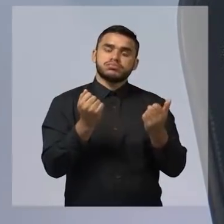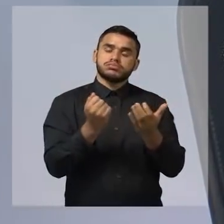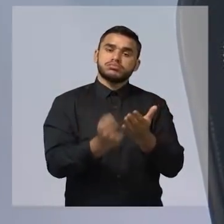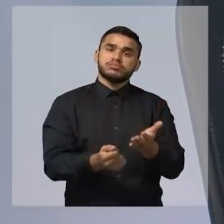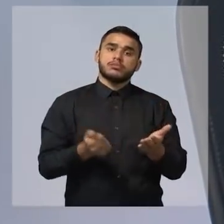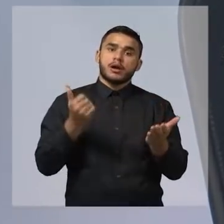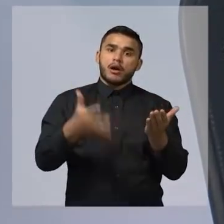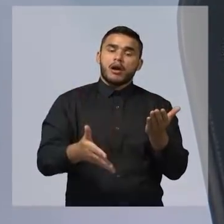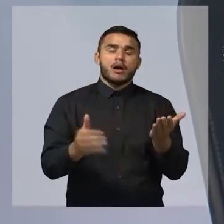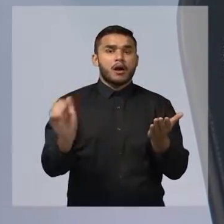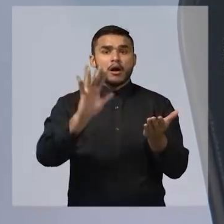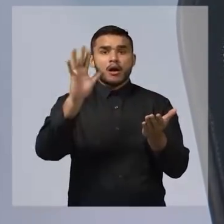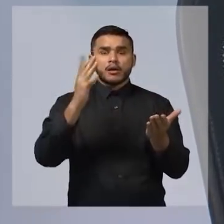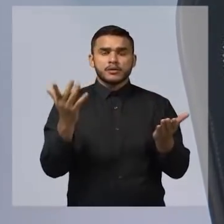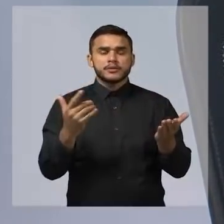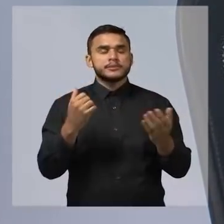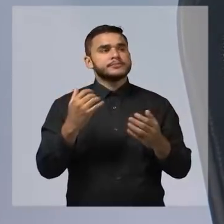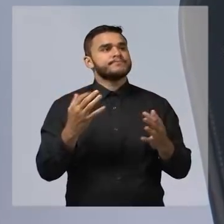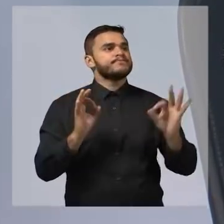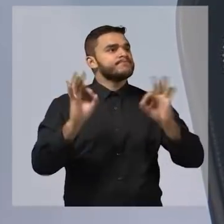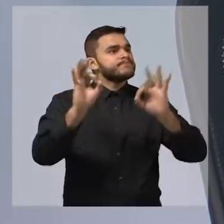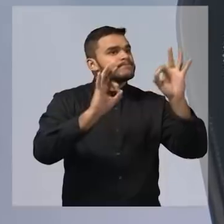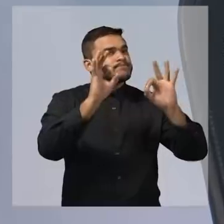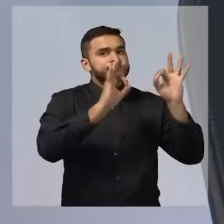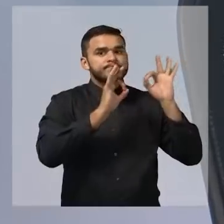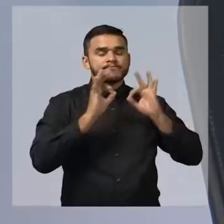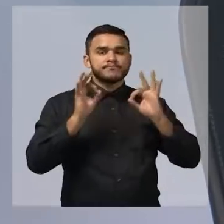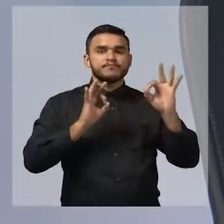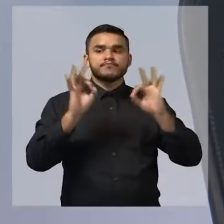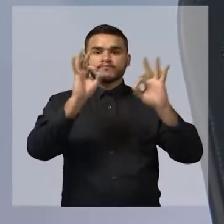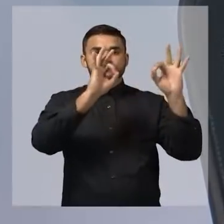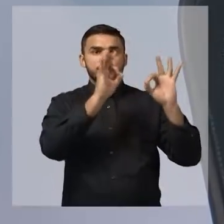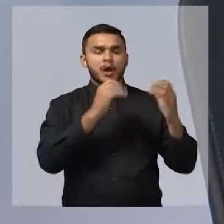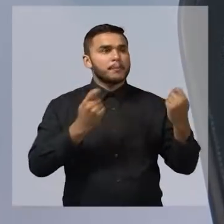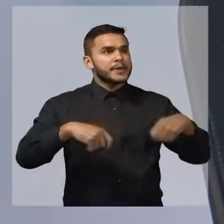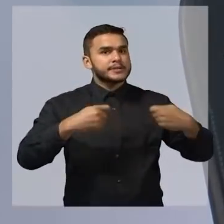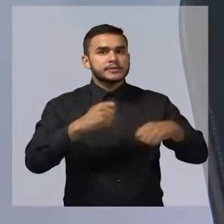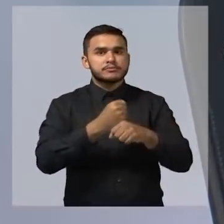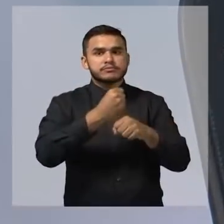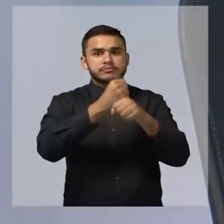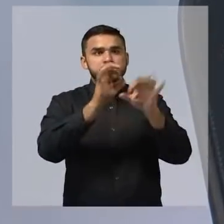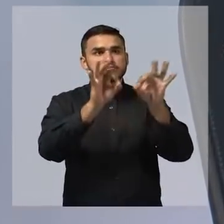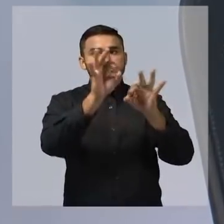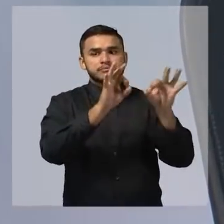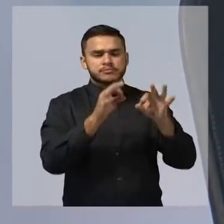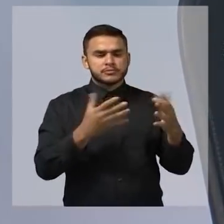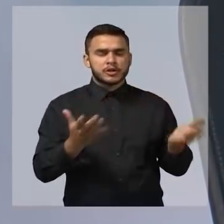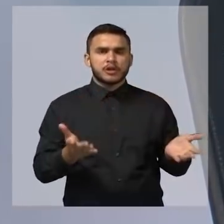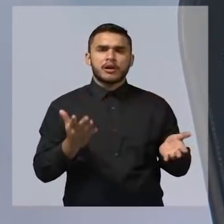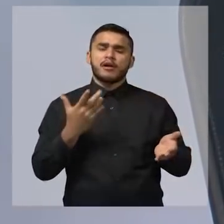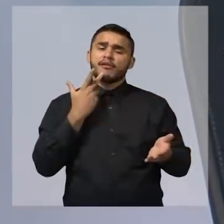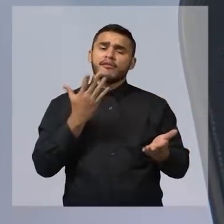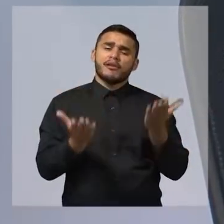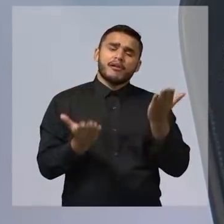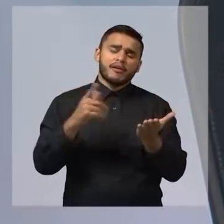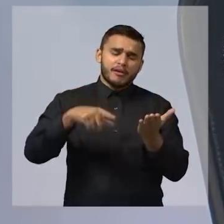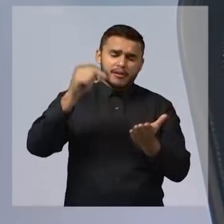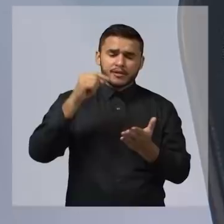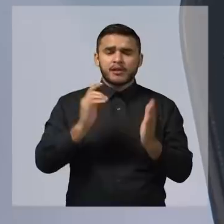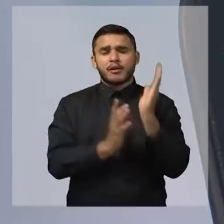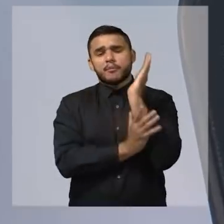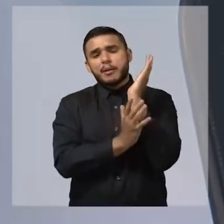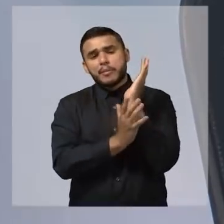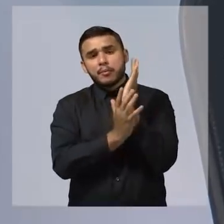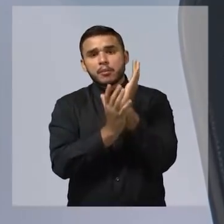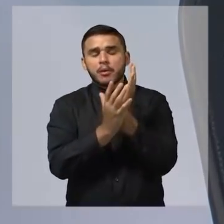muito tempo reconstruindo. Para você fazer uma reforma, né, só para você colocar o processo para andar e a licitação